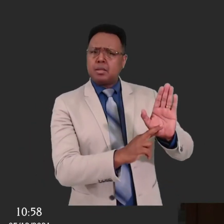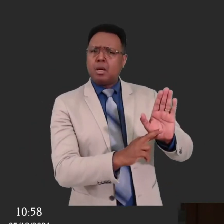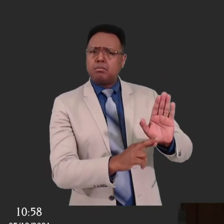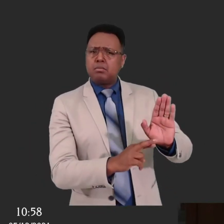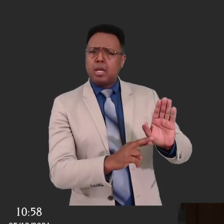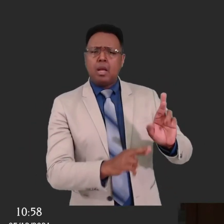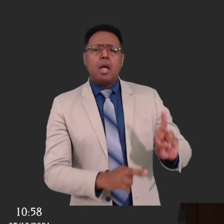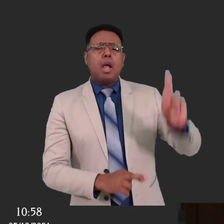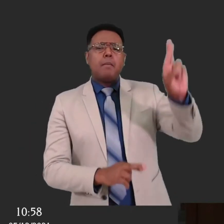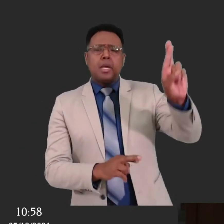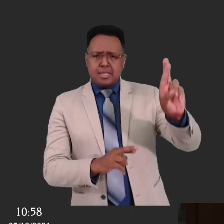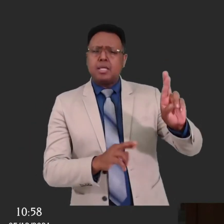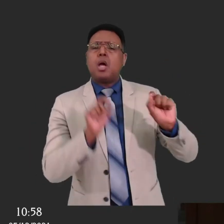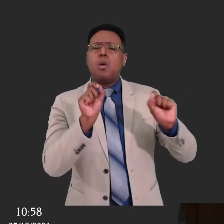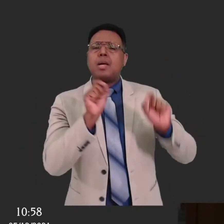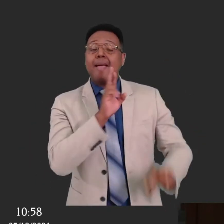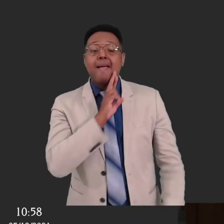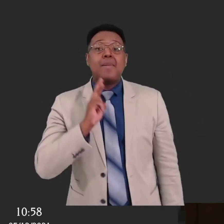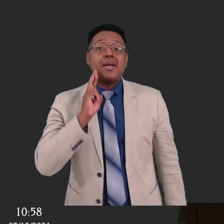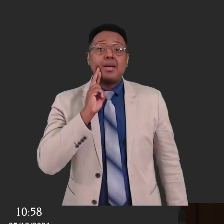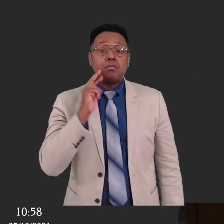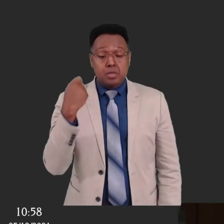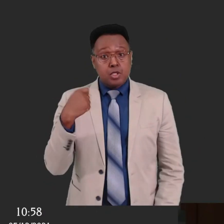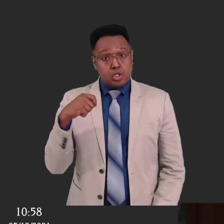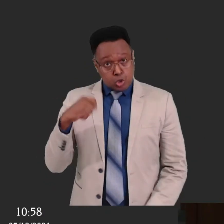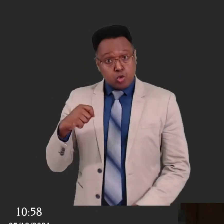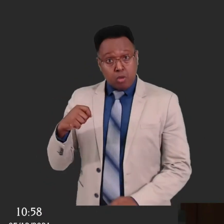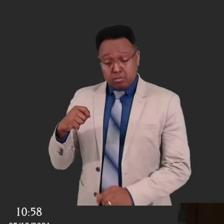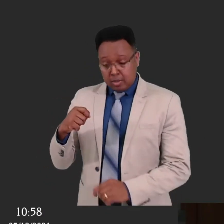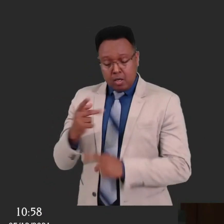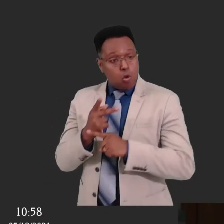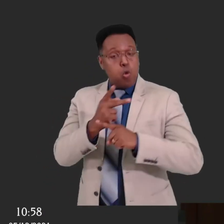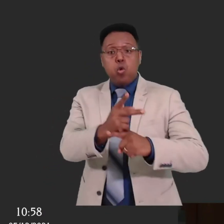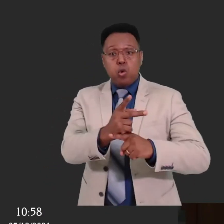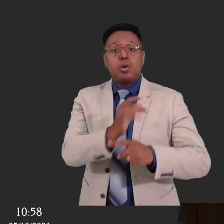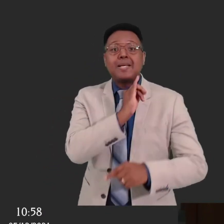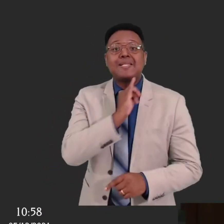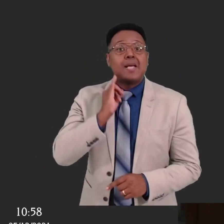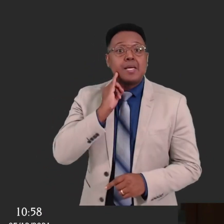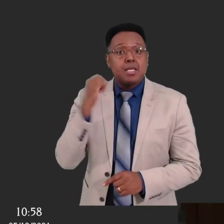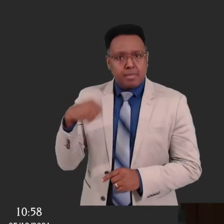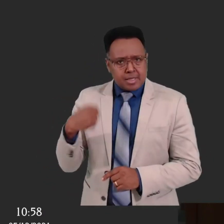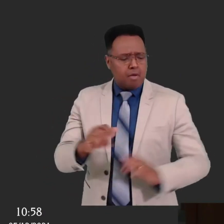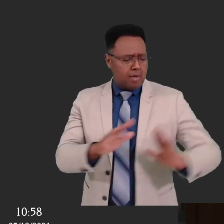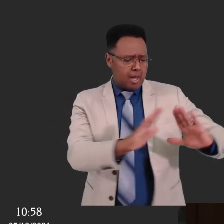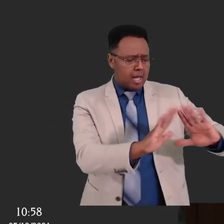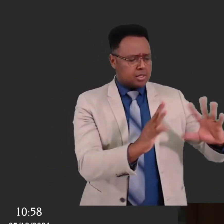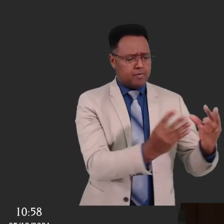tinha que deixar a casa do pai e a família. Então, ela fazendo referência àquele detalhe: